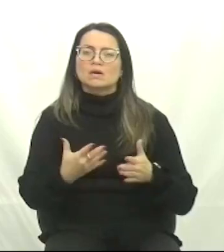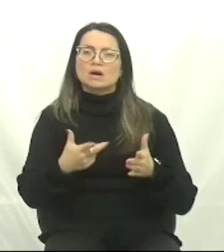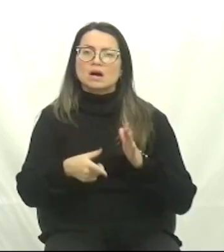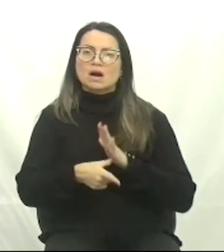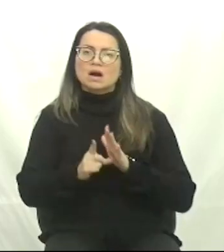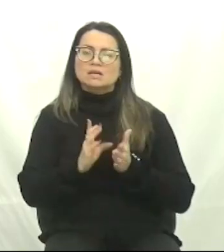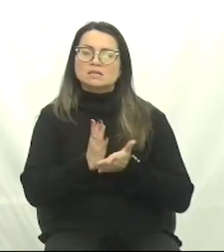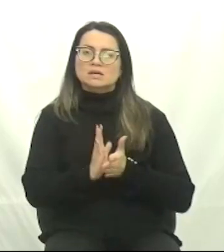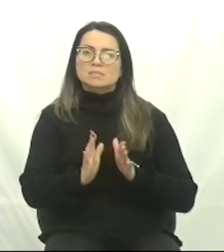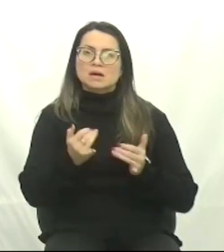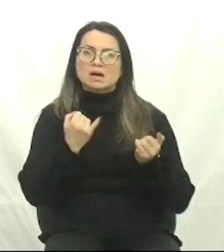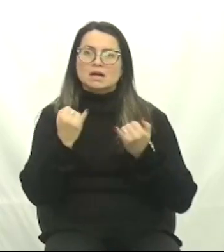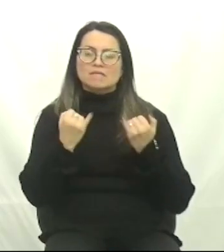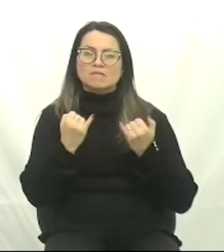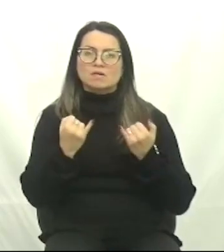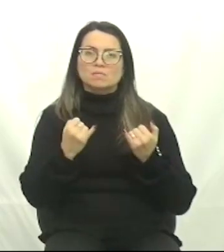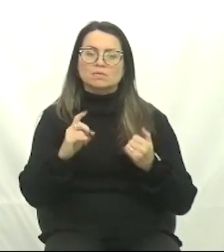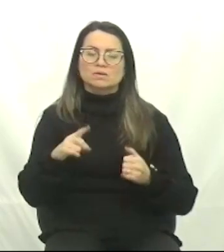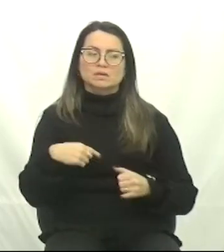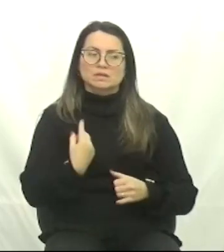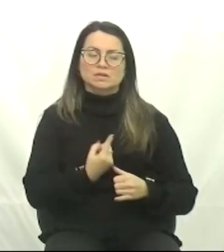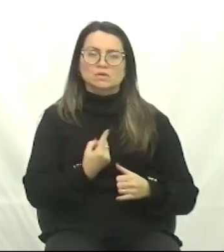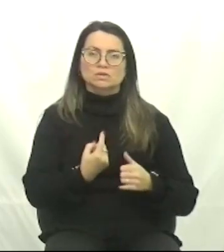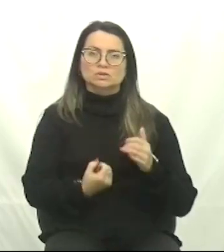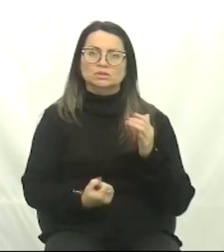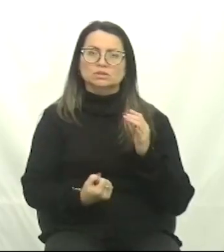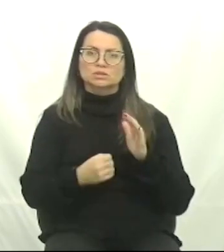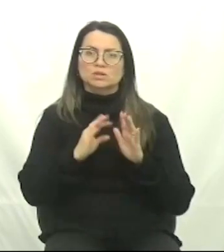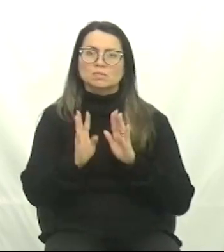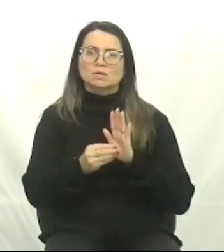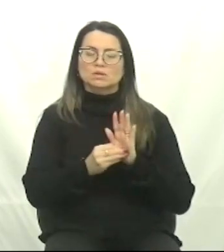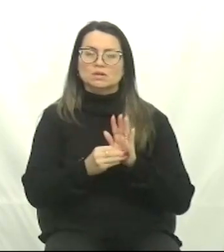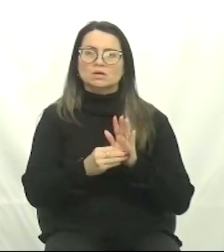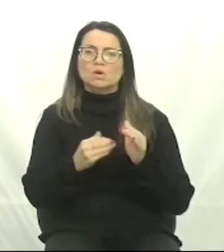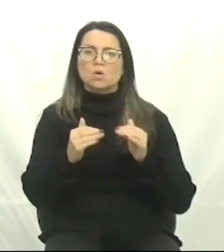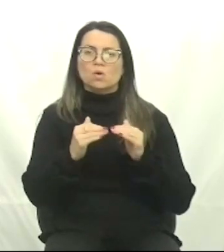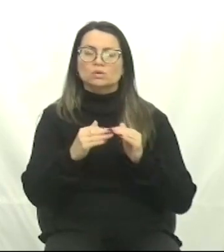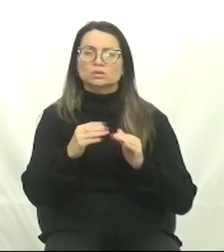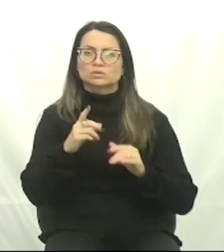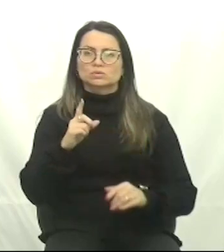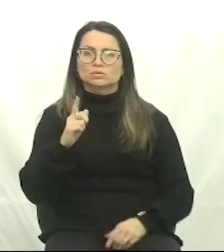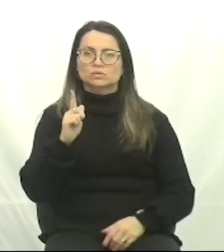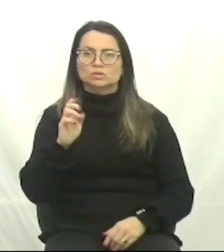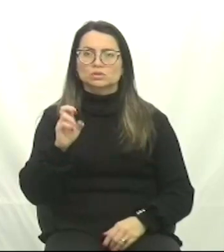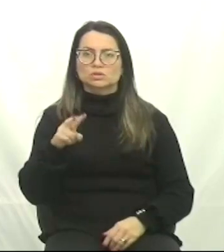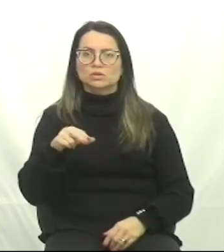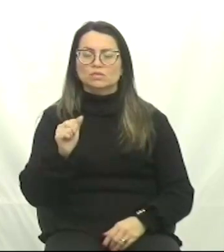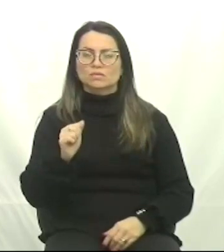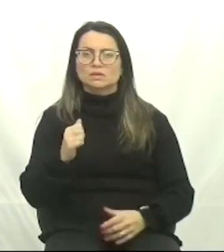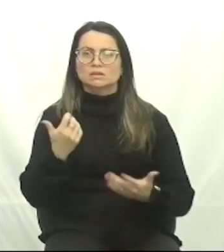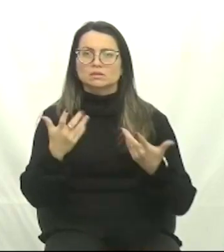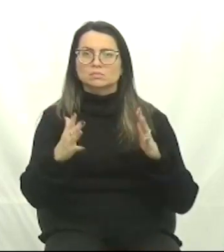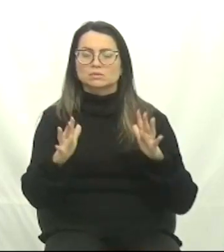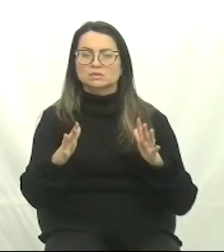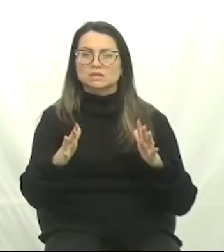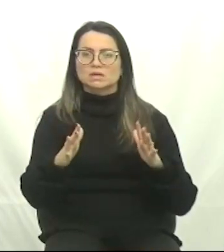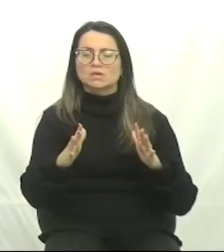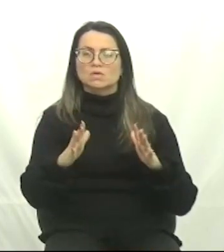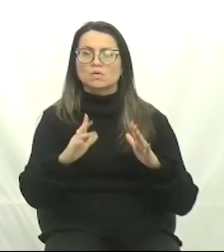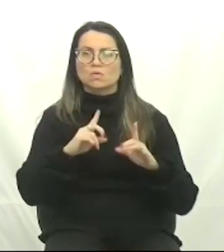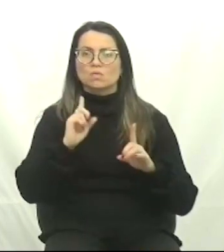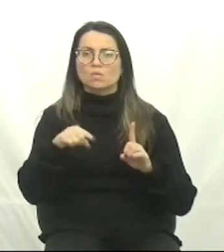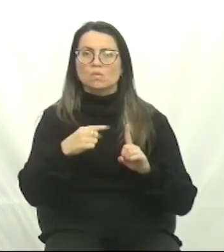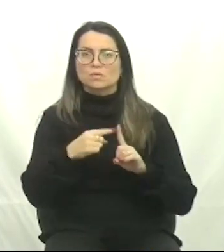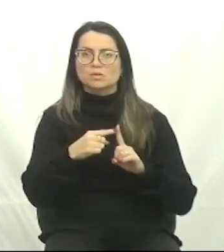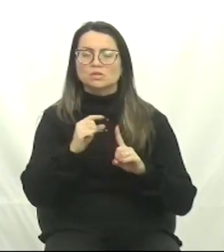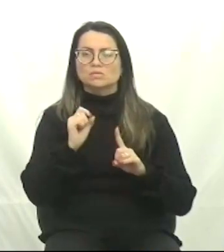que nós protocolamos, conforme a vereadora Giovana anunciou, uma moção agora destinada à Assembleia